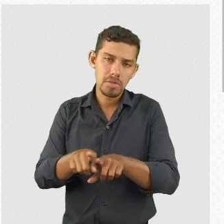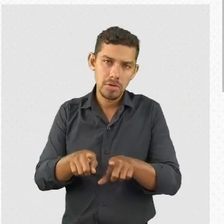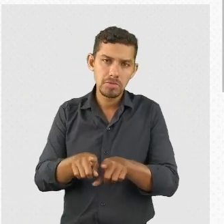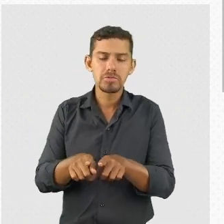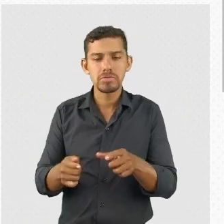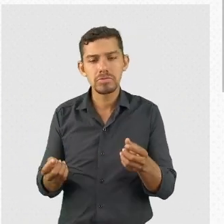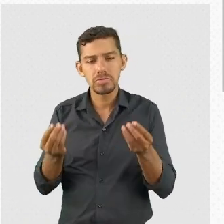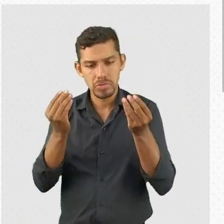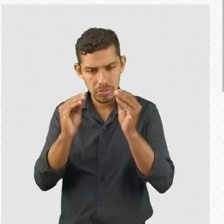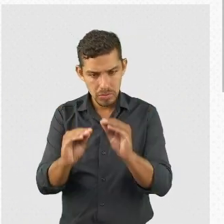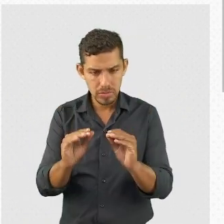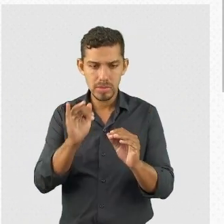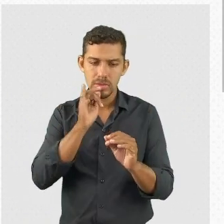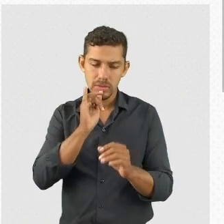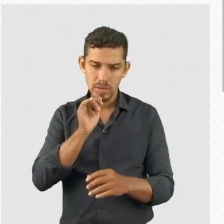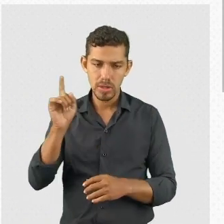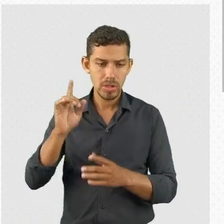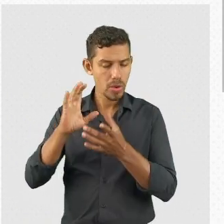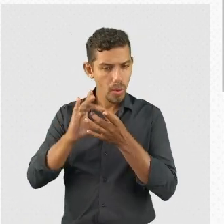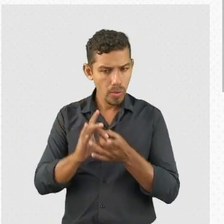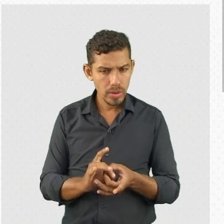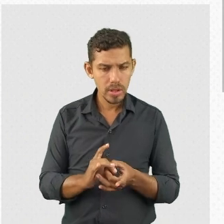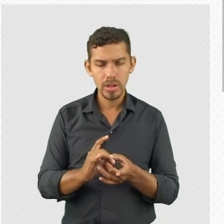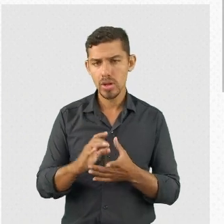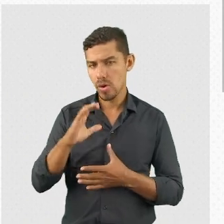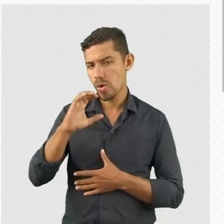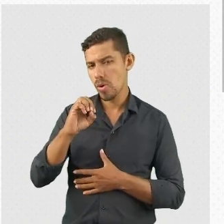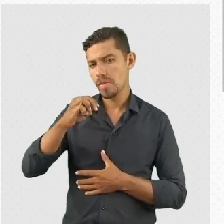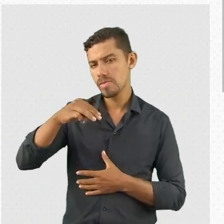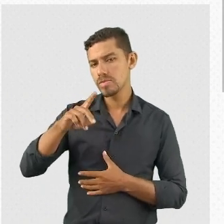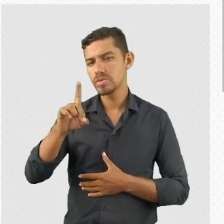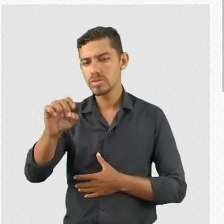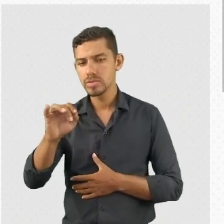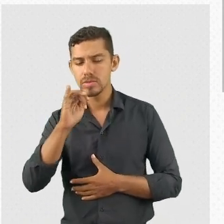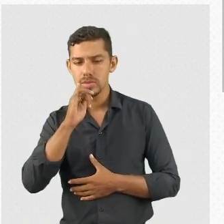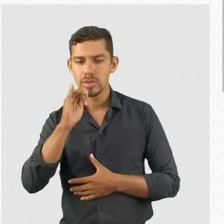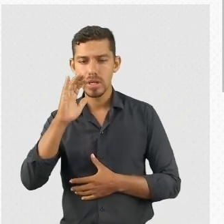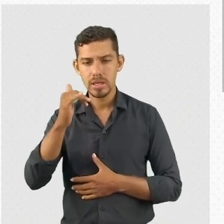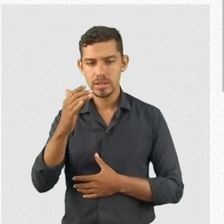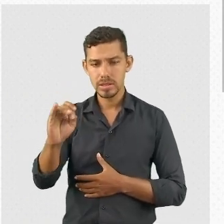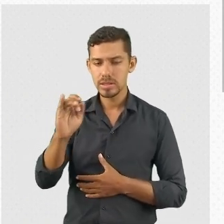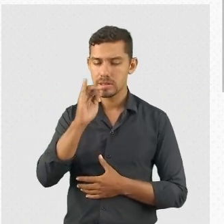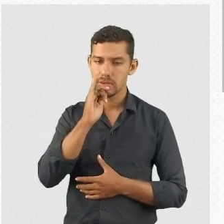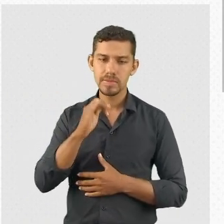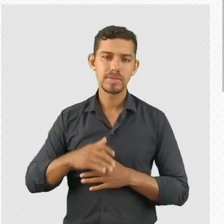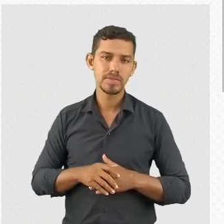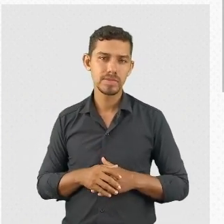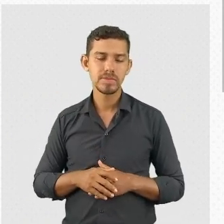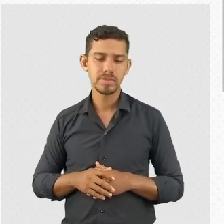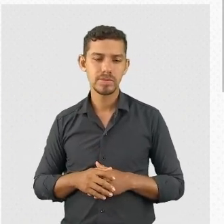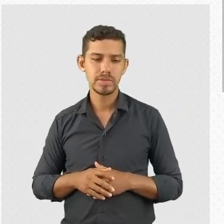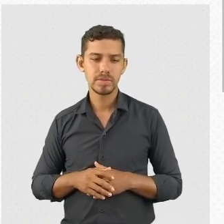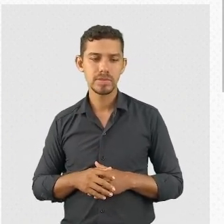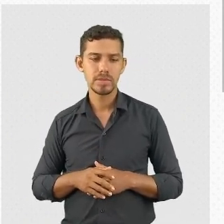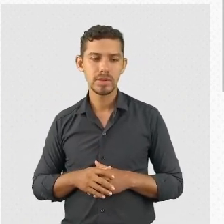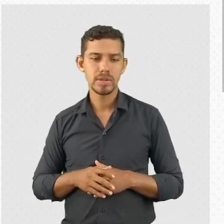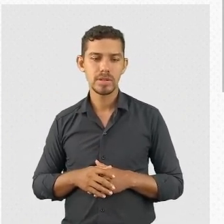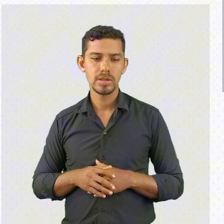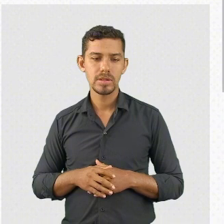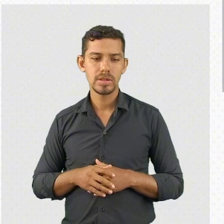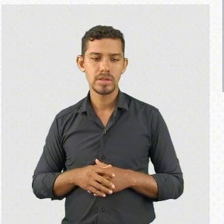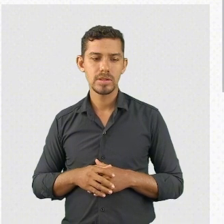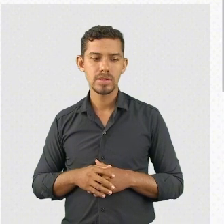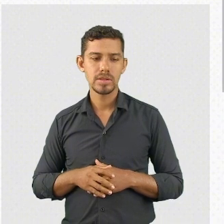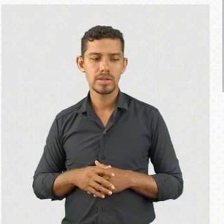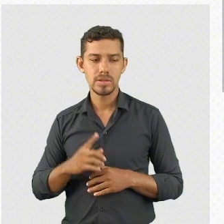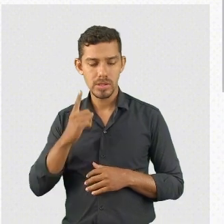em tirar desse contexto do comando e colocar a ação em andamento, ou a ação em progresso. E aí a